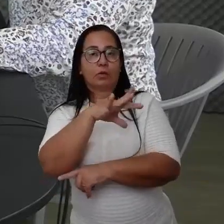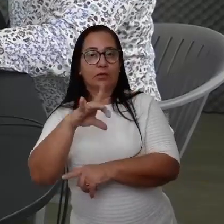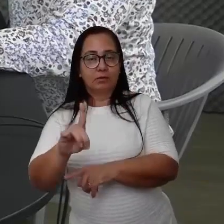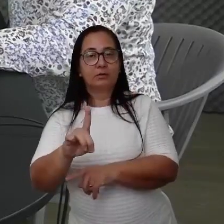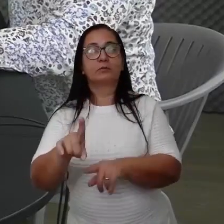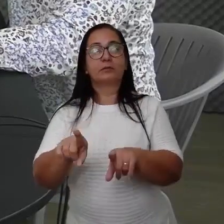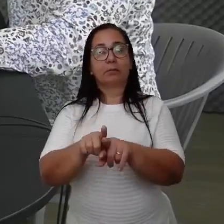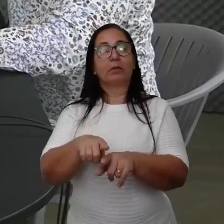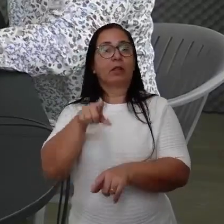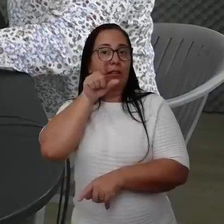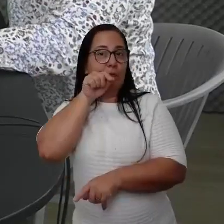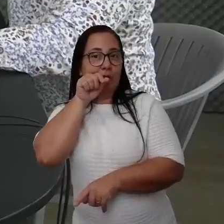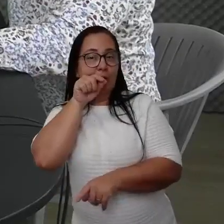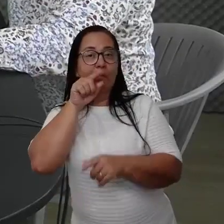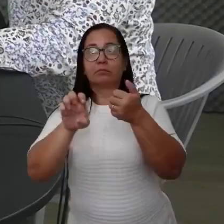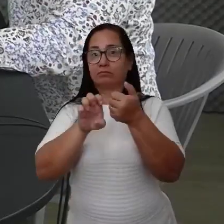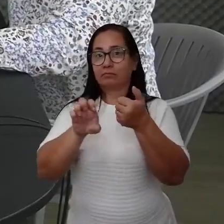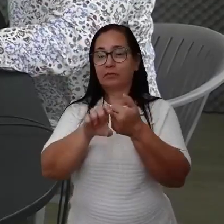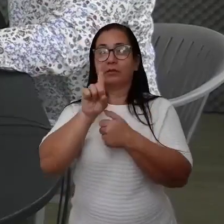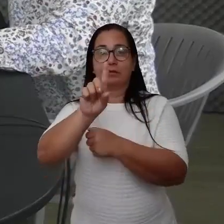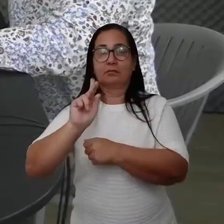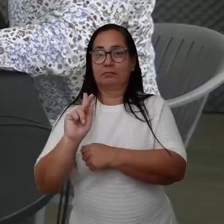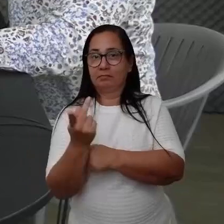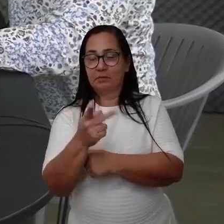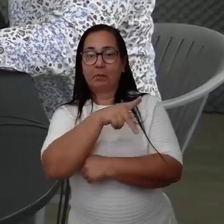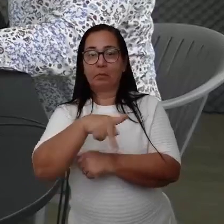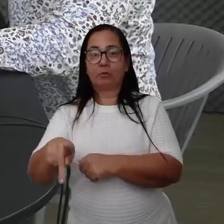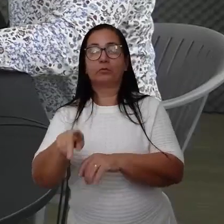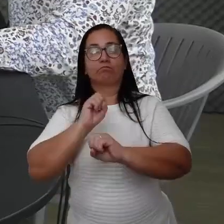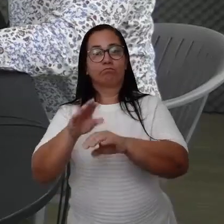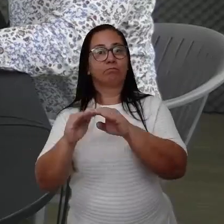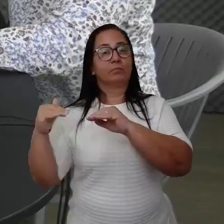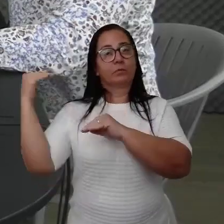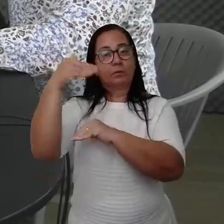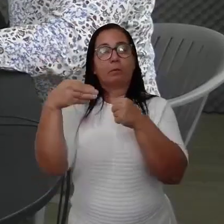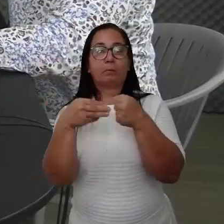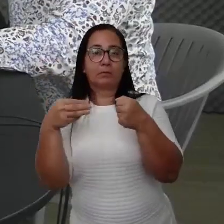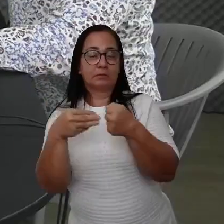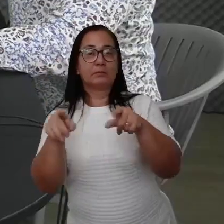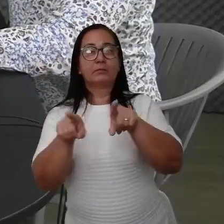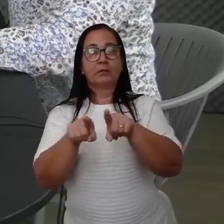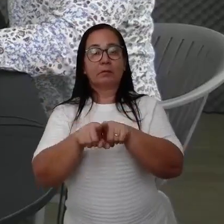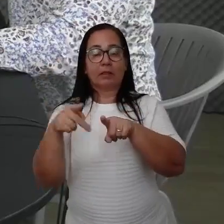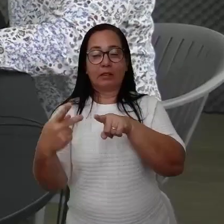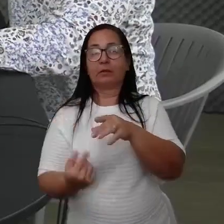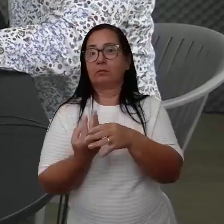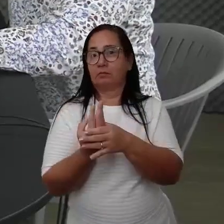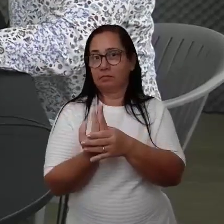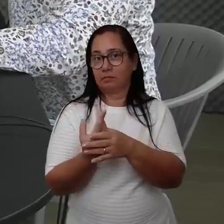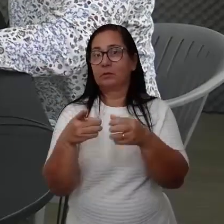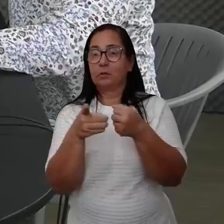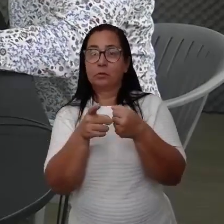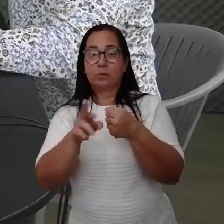da Unicap, é especialista em direitos humanos e em docência do ensino superior, é mestre em educação tecnológica pela Universidade Federal de Pernambuco e doutora